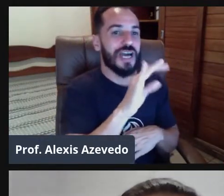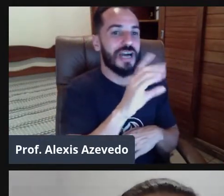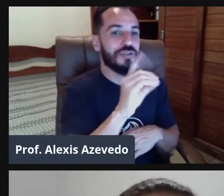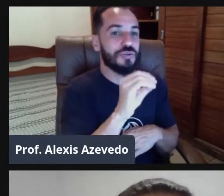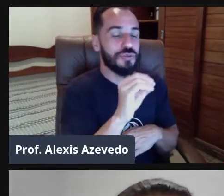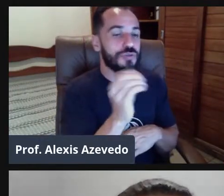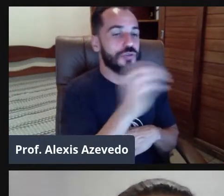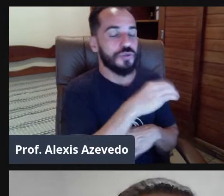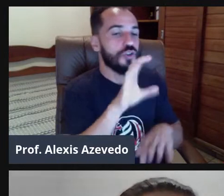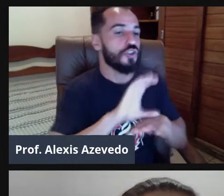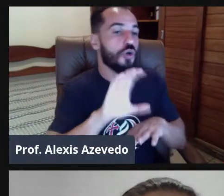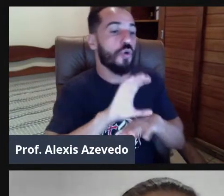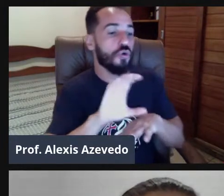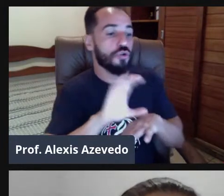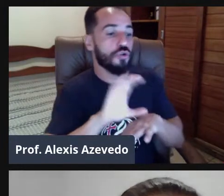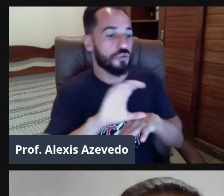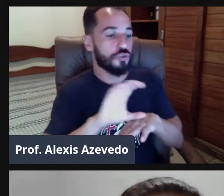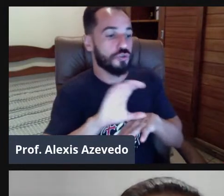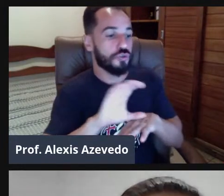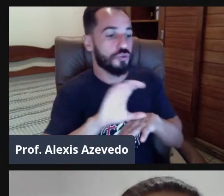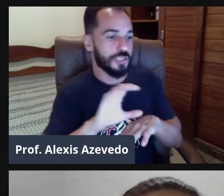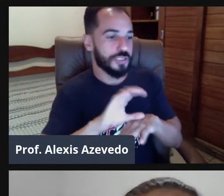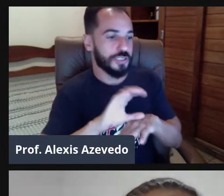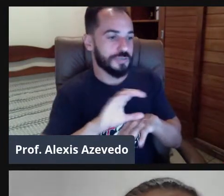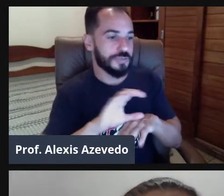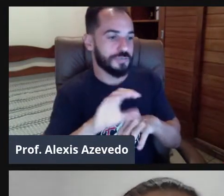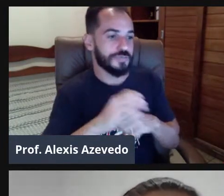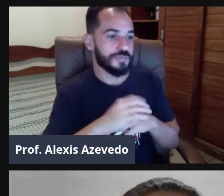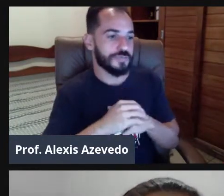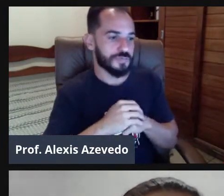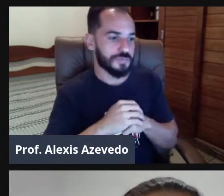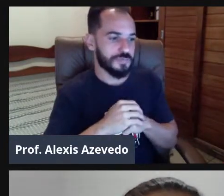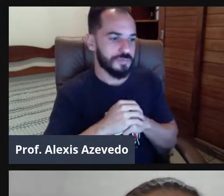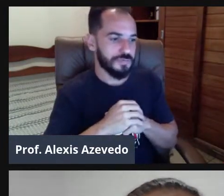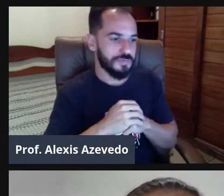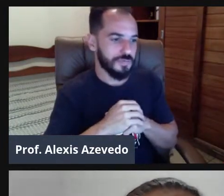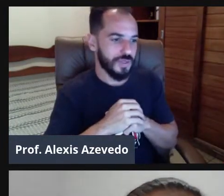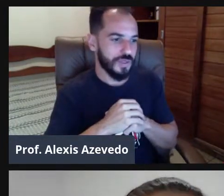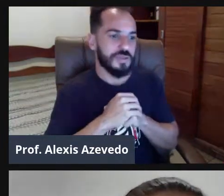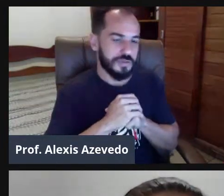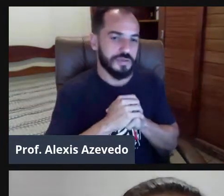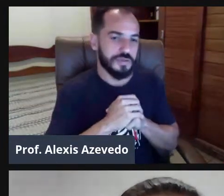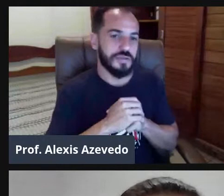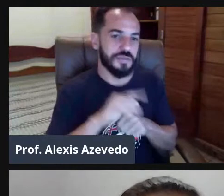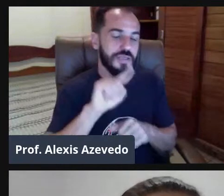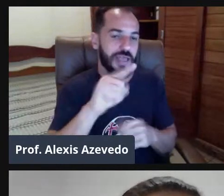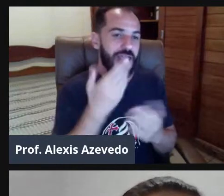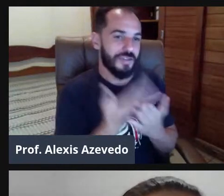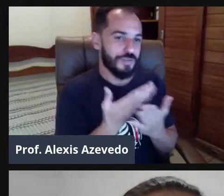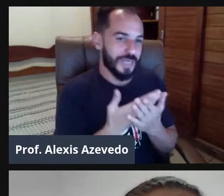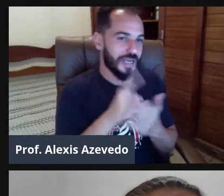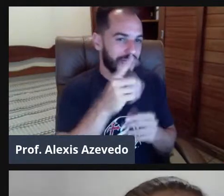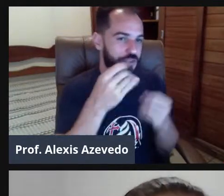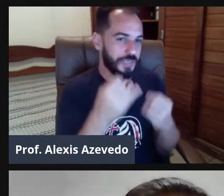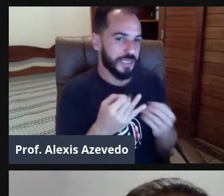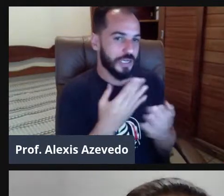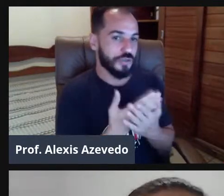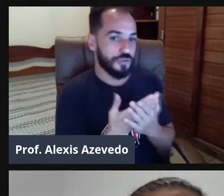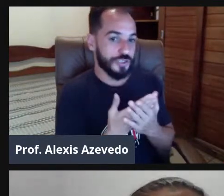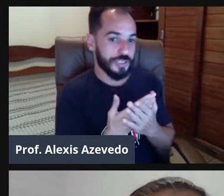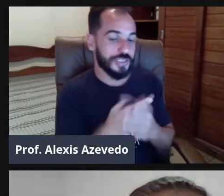passou para os colegiados de curso tomarem essa decisão e, na Escola Guinhar, o curso de licenciatura optou